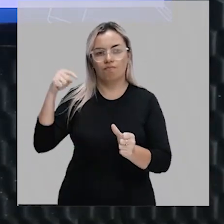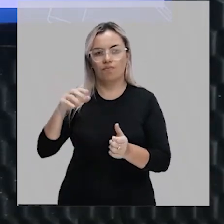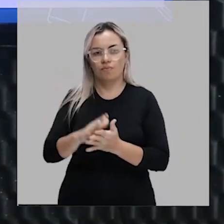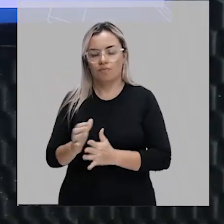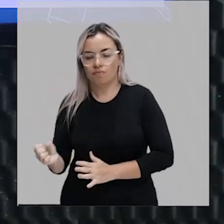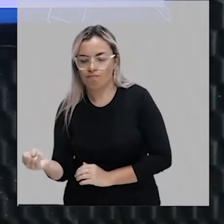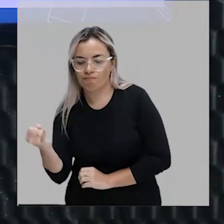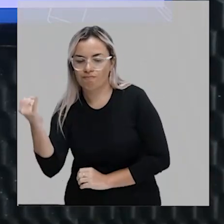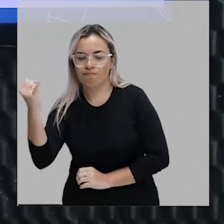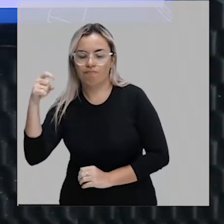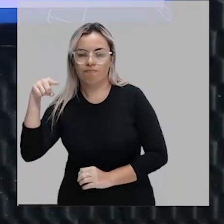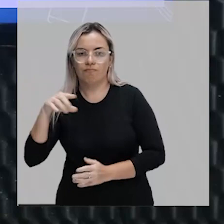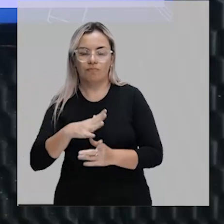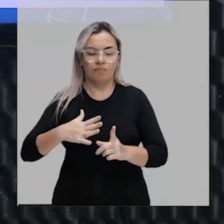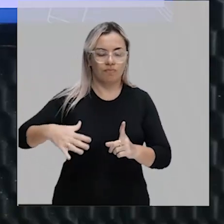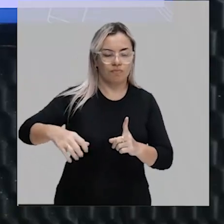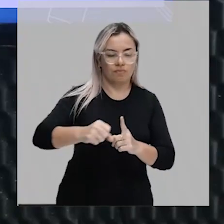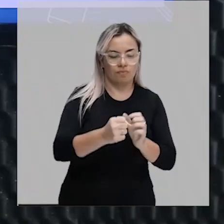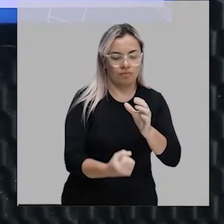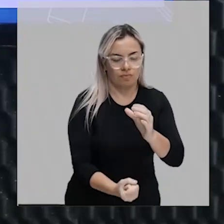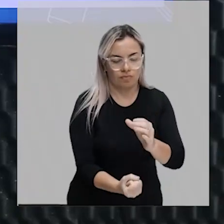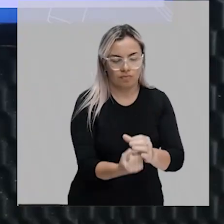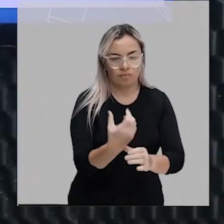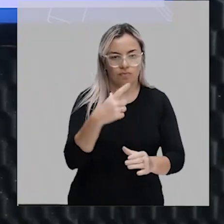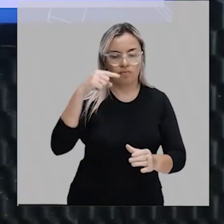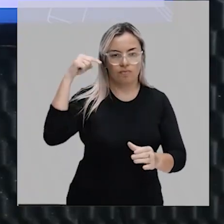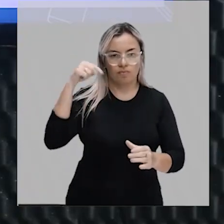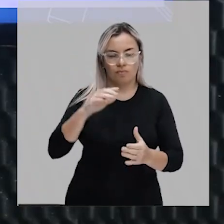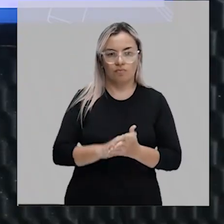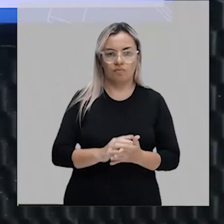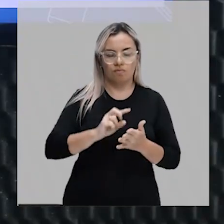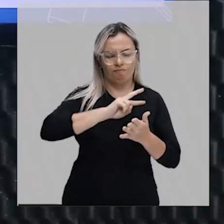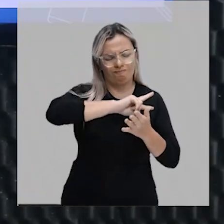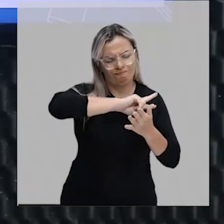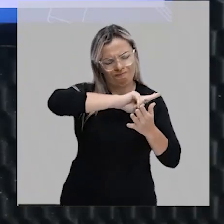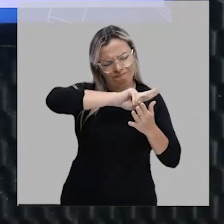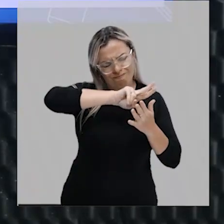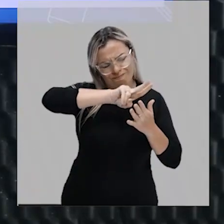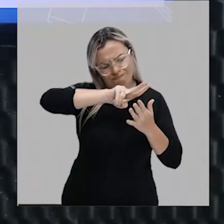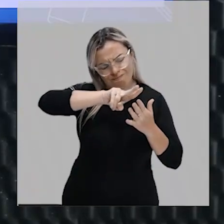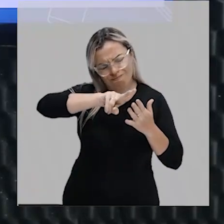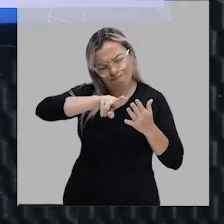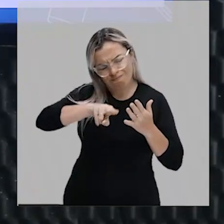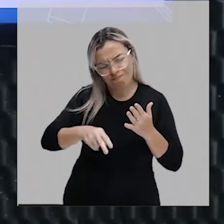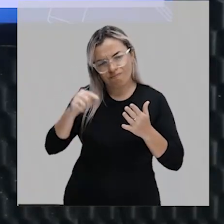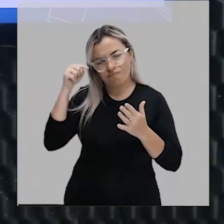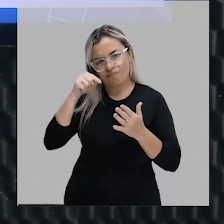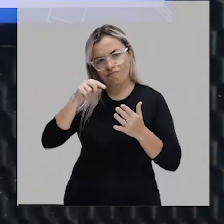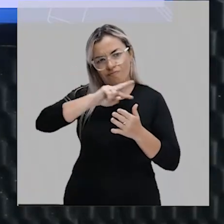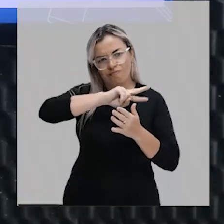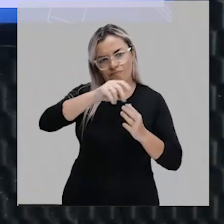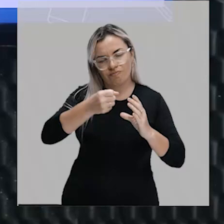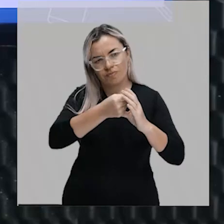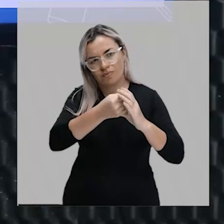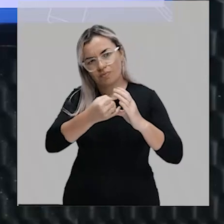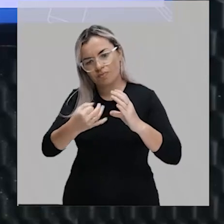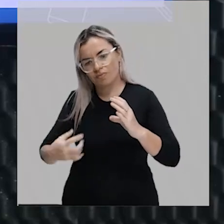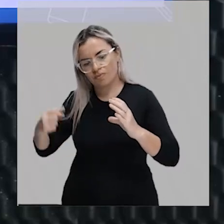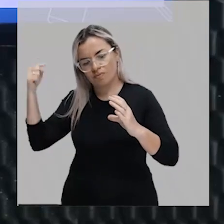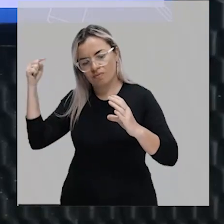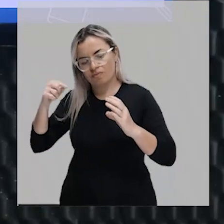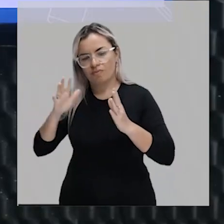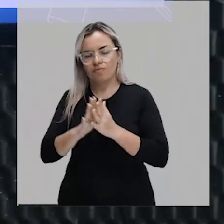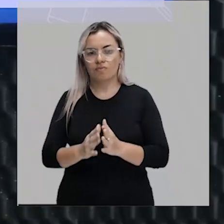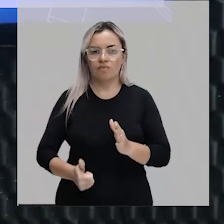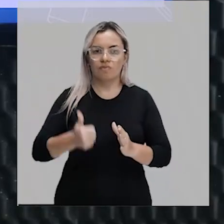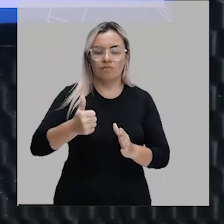muito importantes para o surgimento de elementos, de componentes que vão